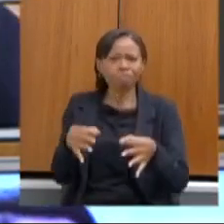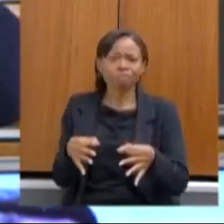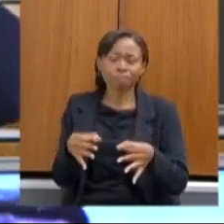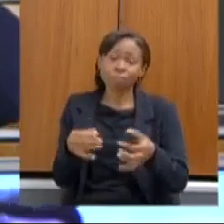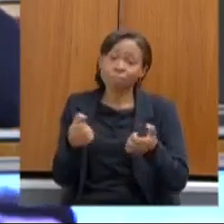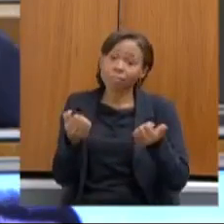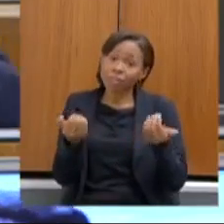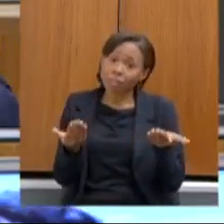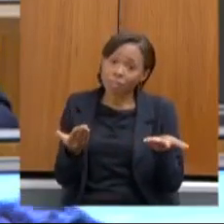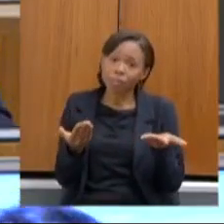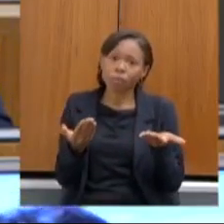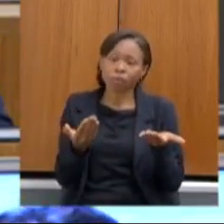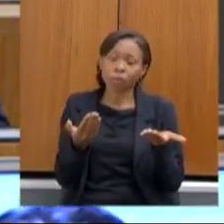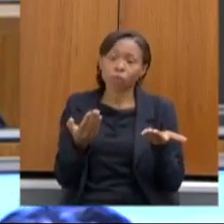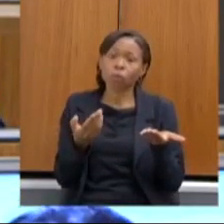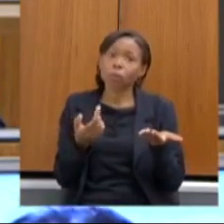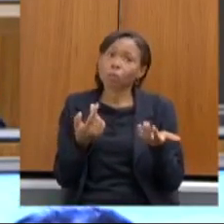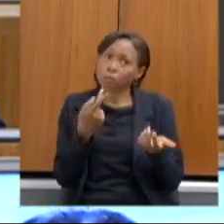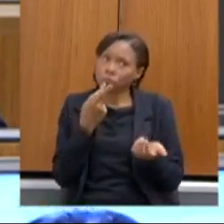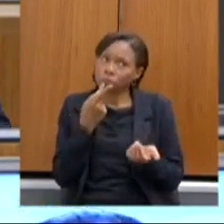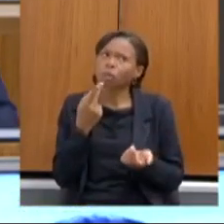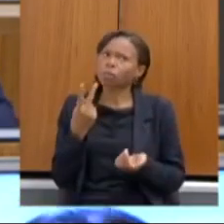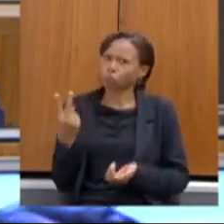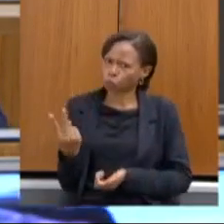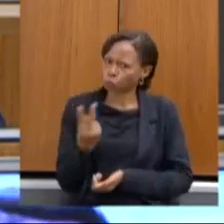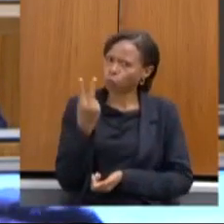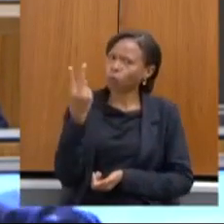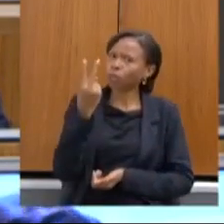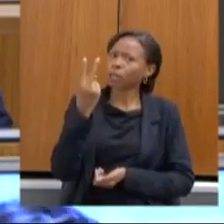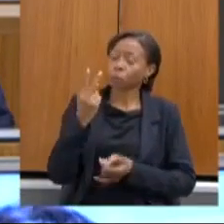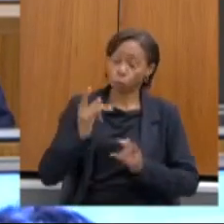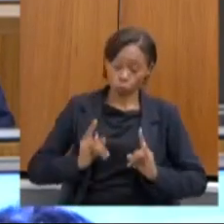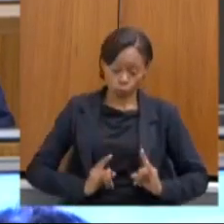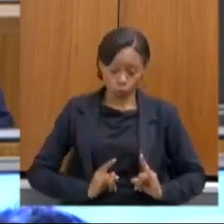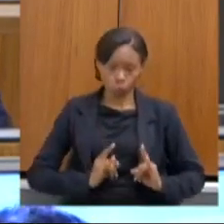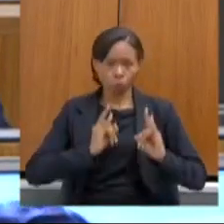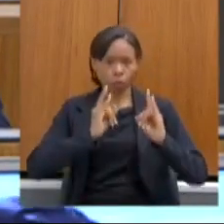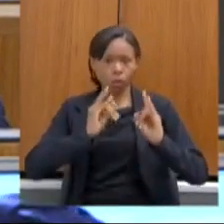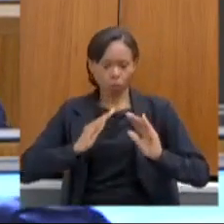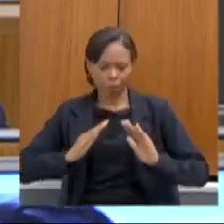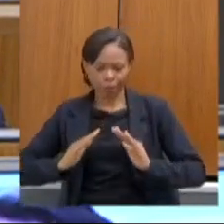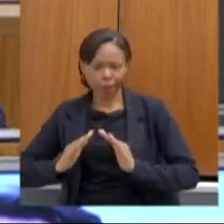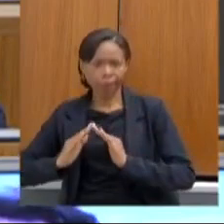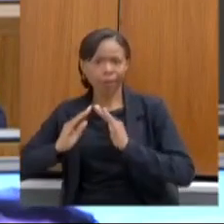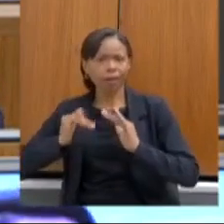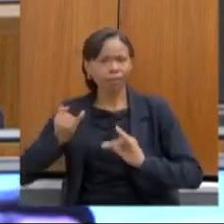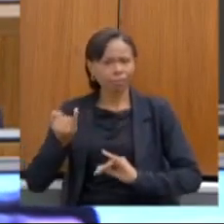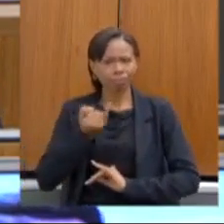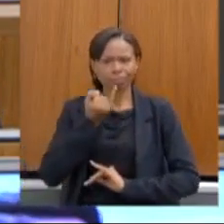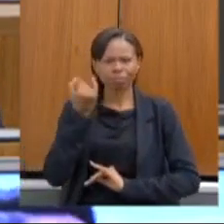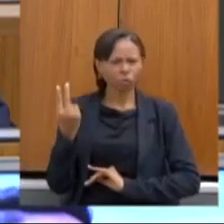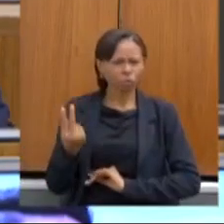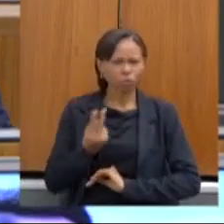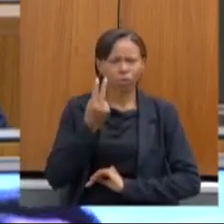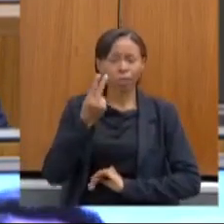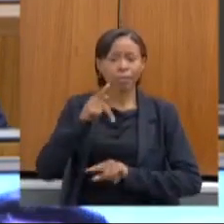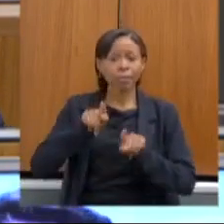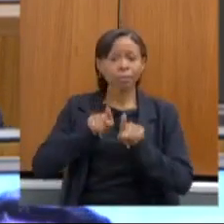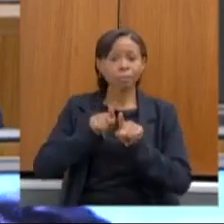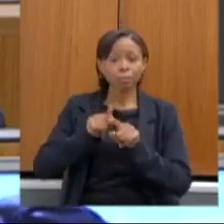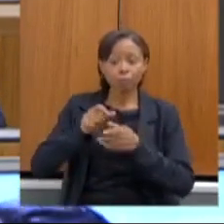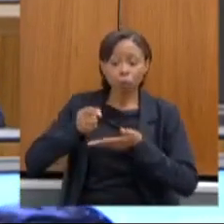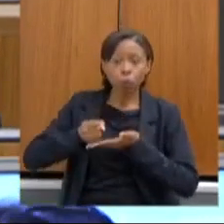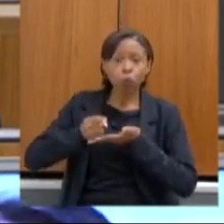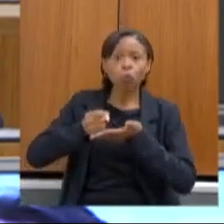quando a gente Tula nós estamos valorizando o imóvel nós estamos dando segurança jurídica para que as pessoas